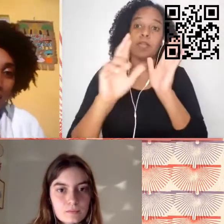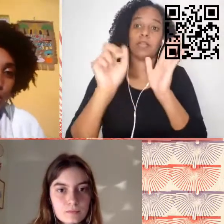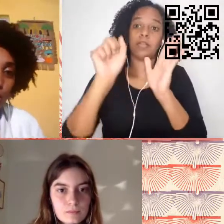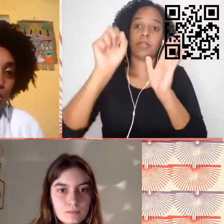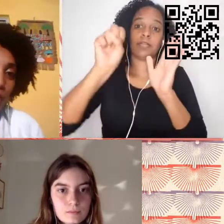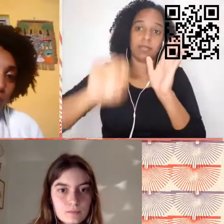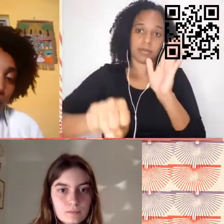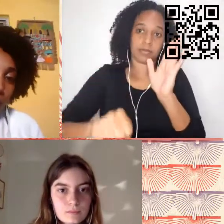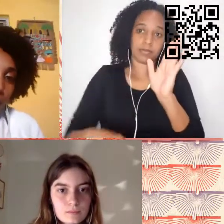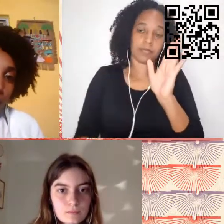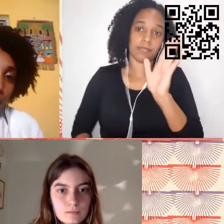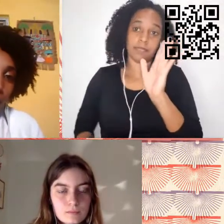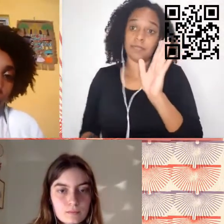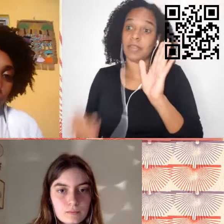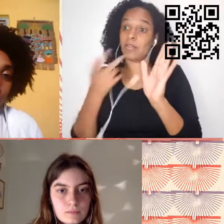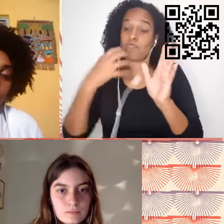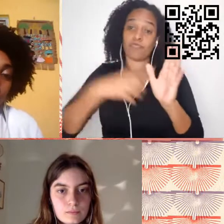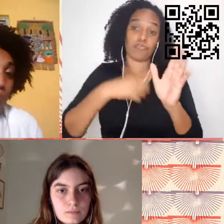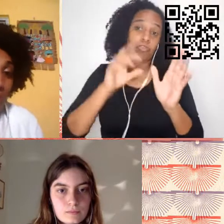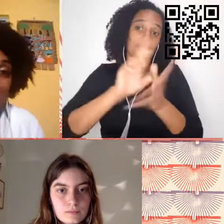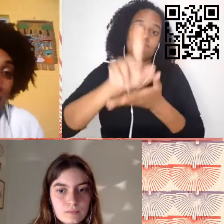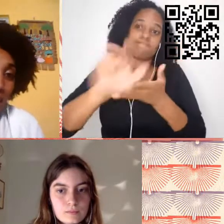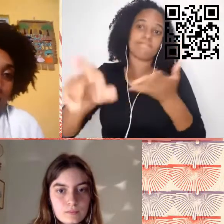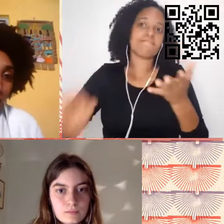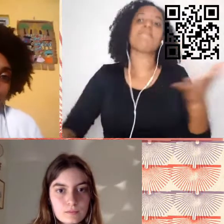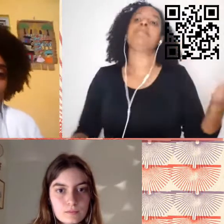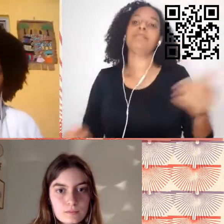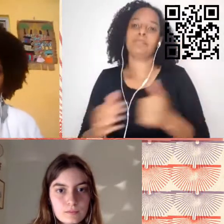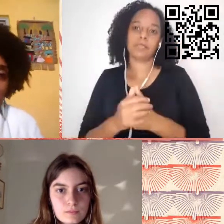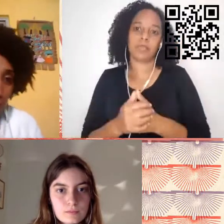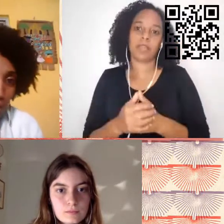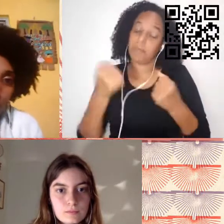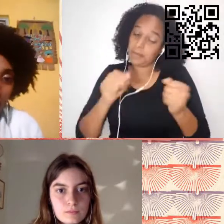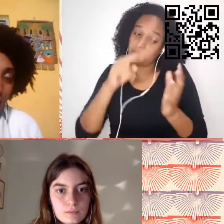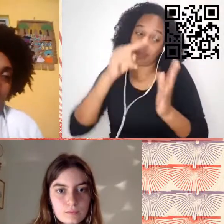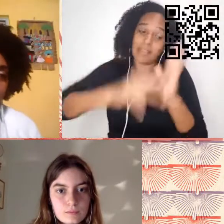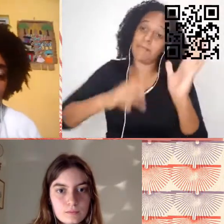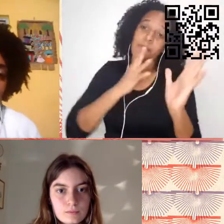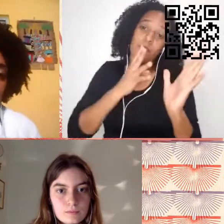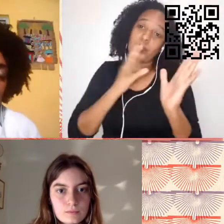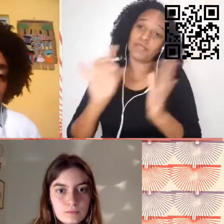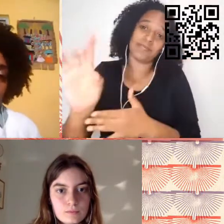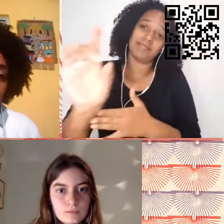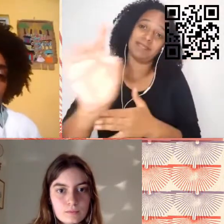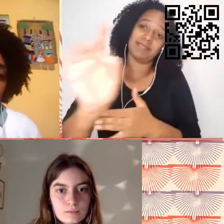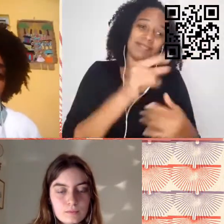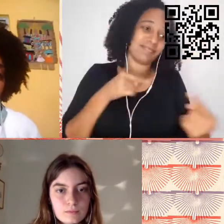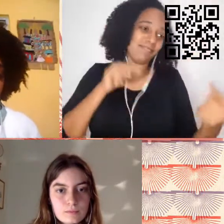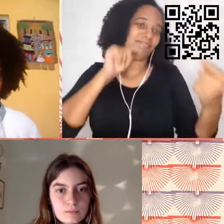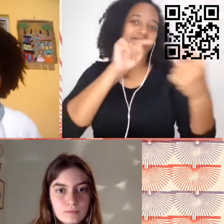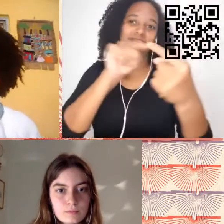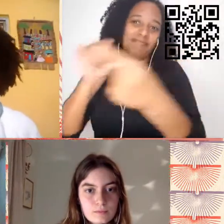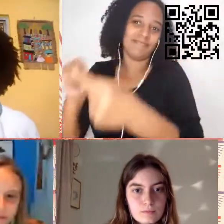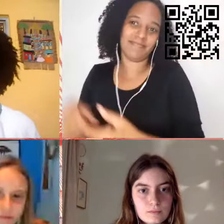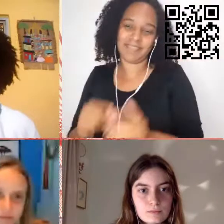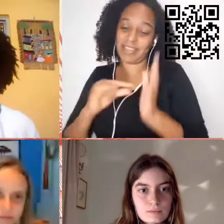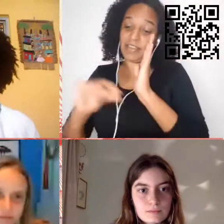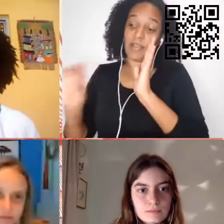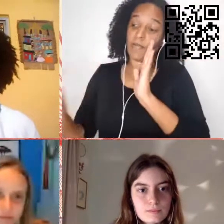outra carga de estilo que precisa ser lida, que aí vai depender de cada autora.